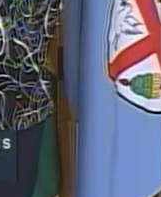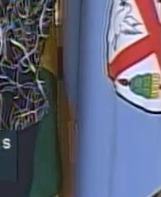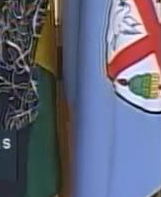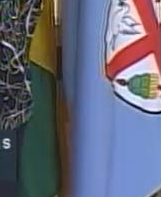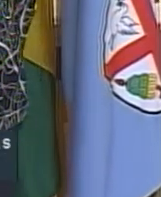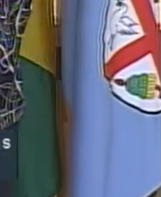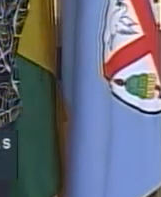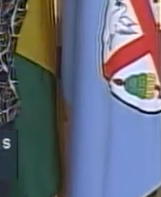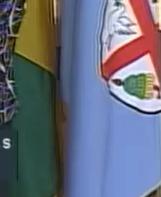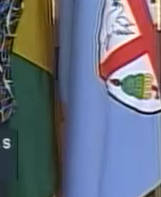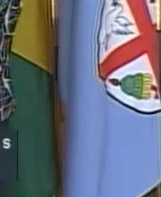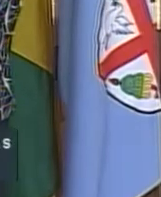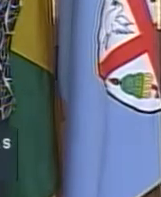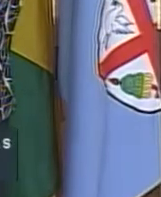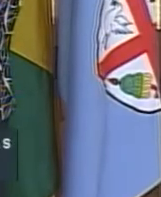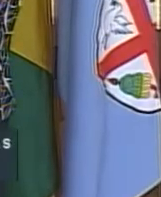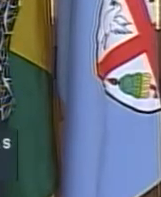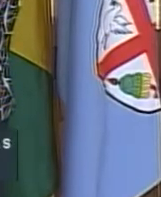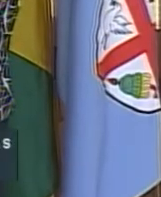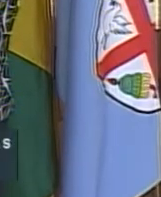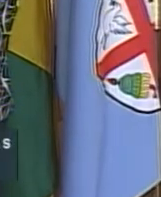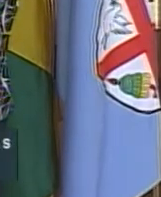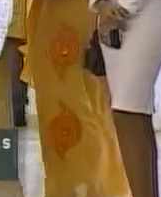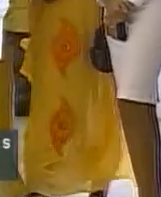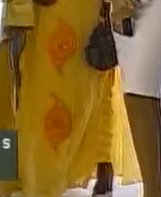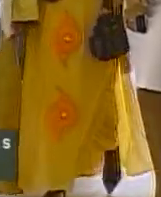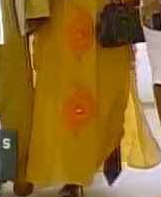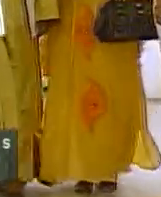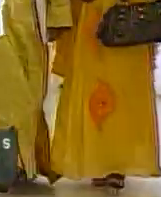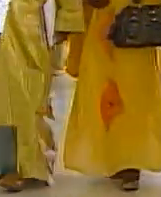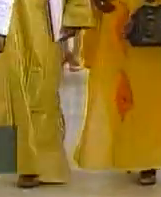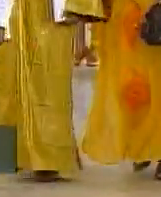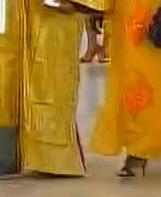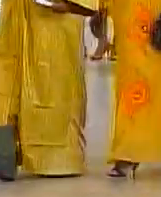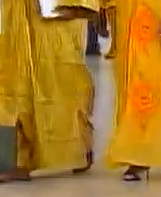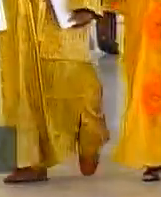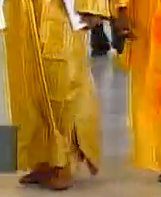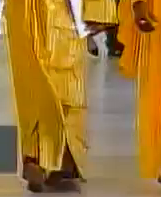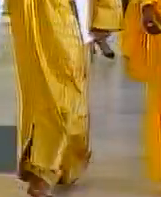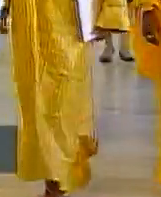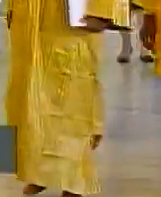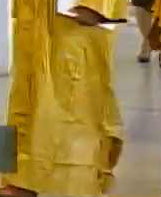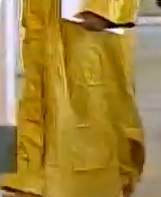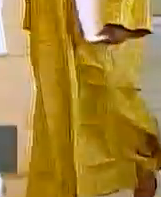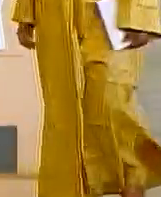Embaixador da República da Guiné, senhor Mohamed Youla.